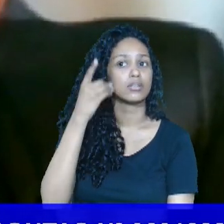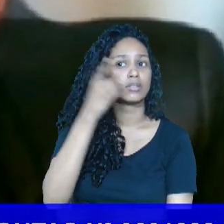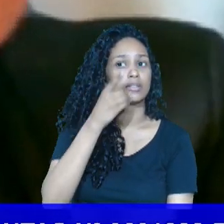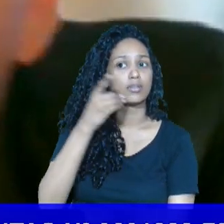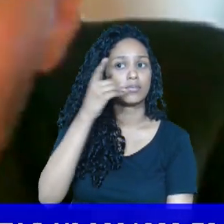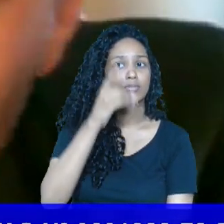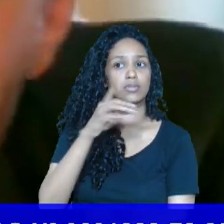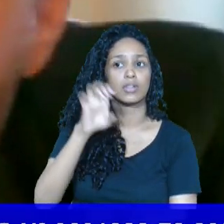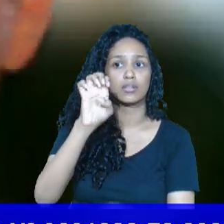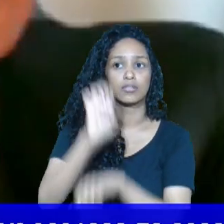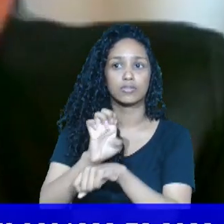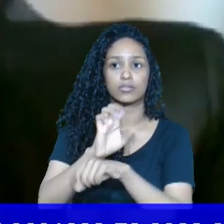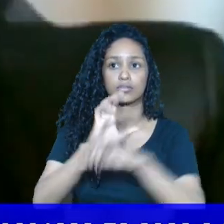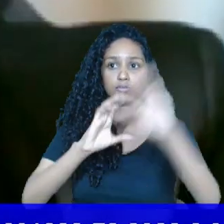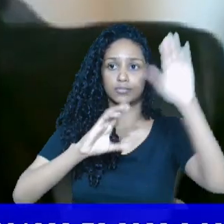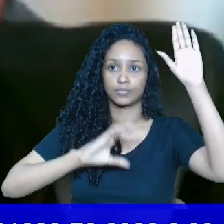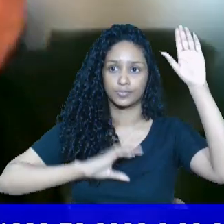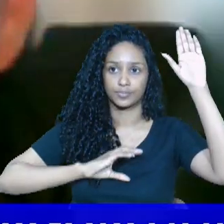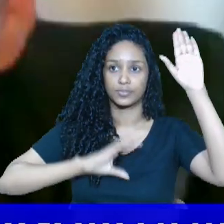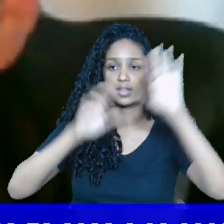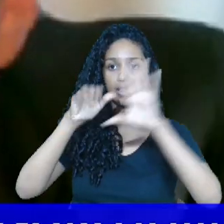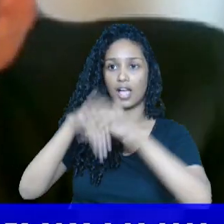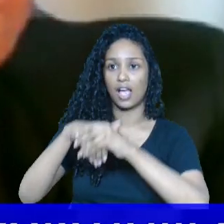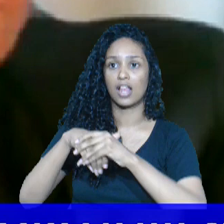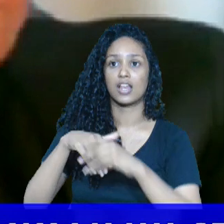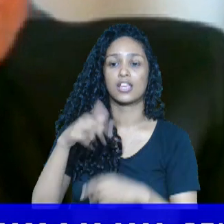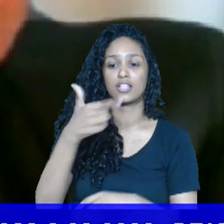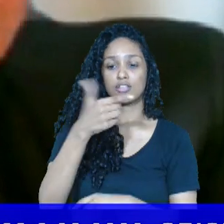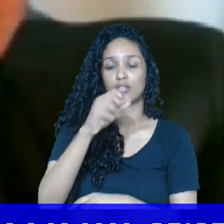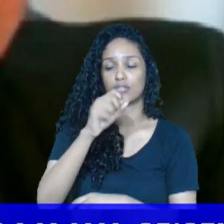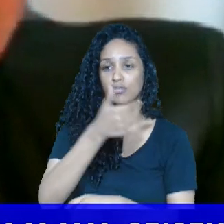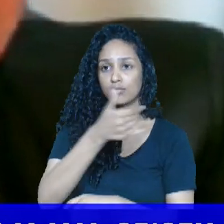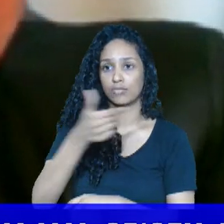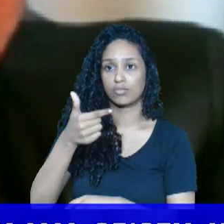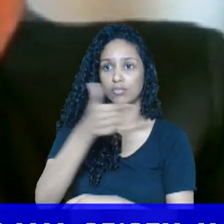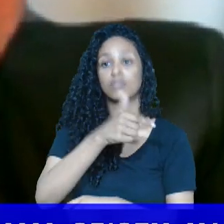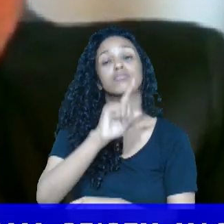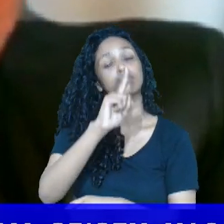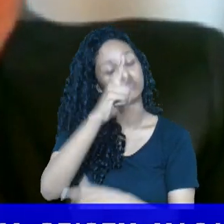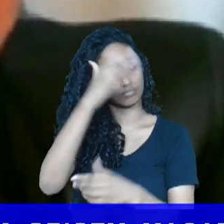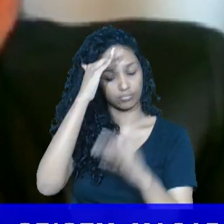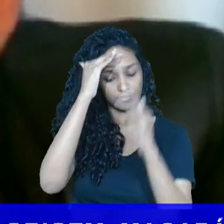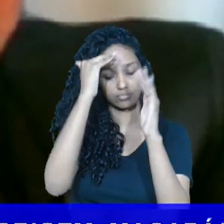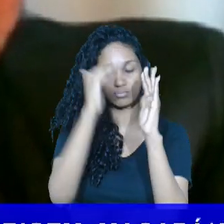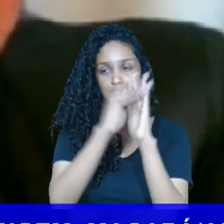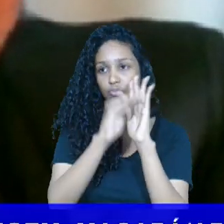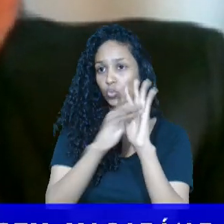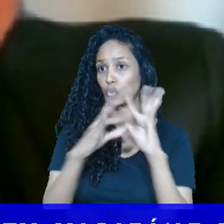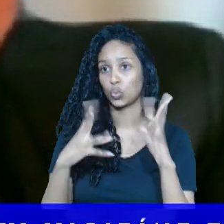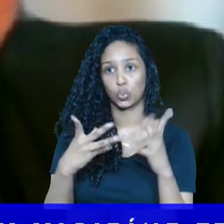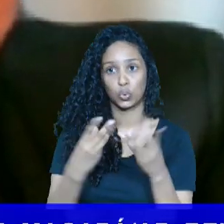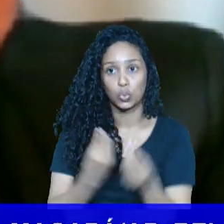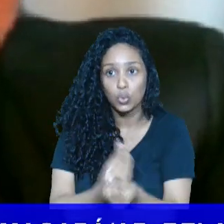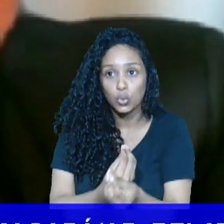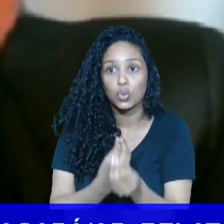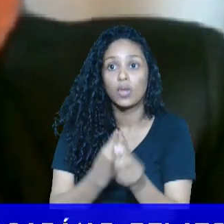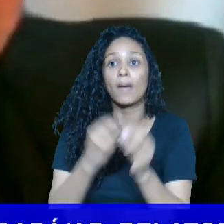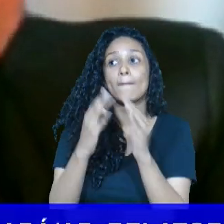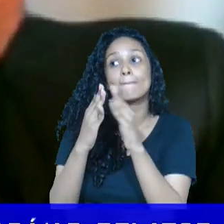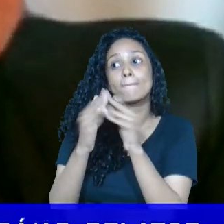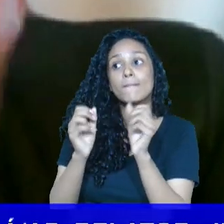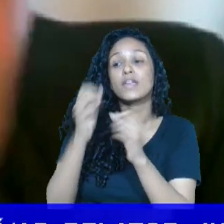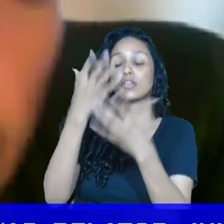nas eleições gerais de 2022. Foram cumpridas as formalidades legais e o órgão técnico sugeriu